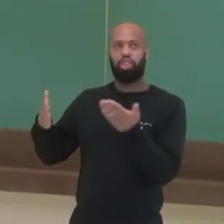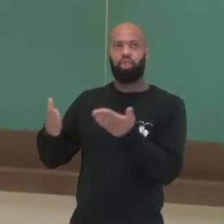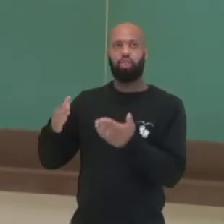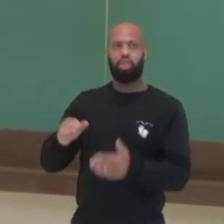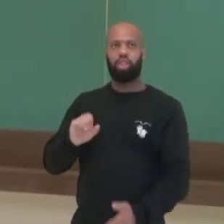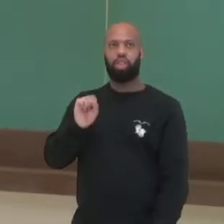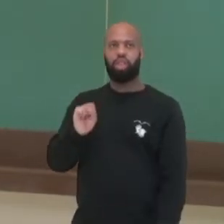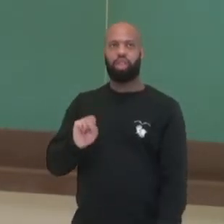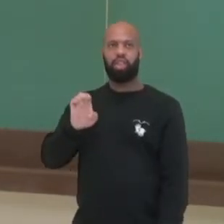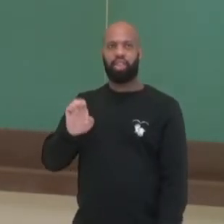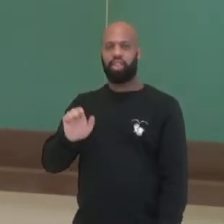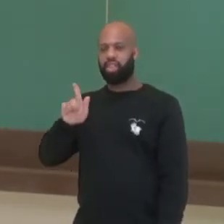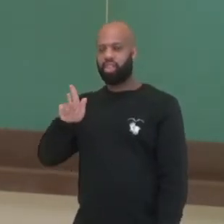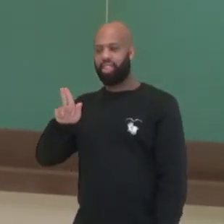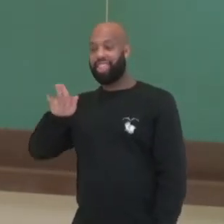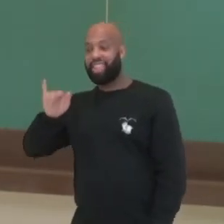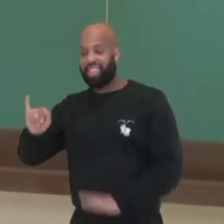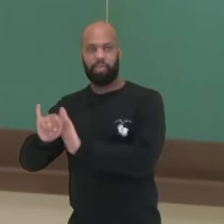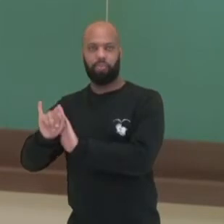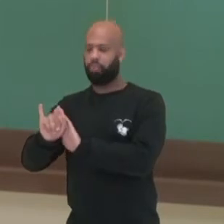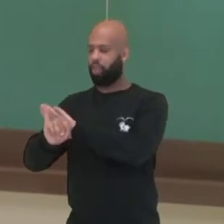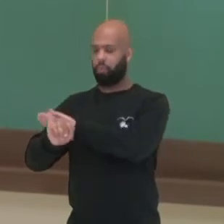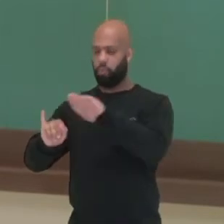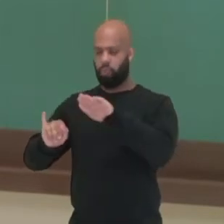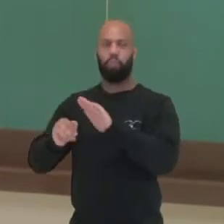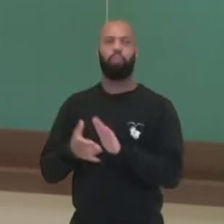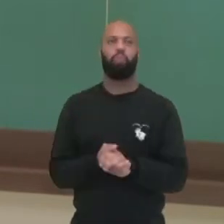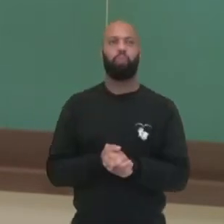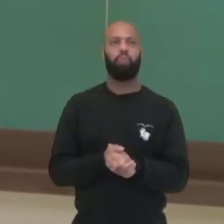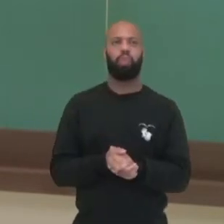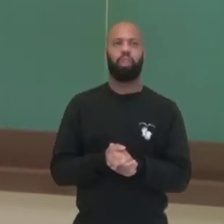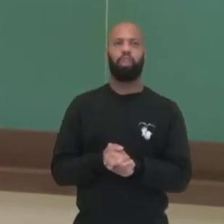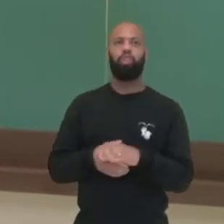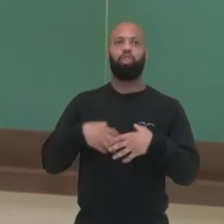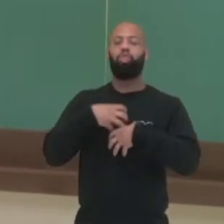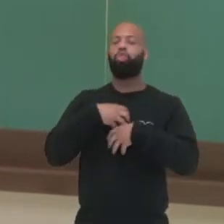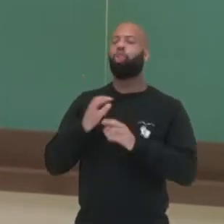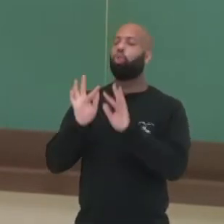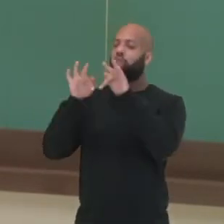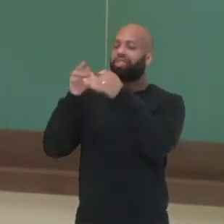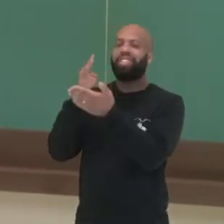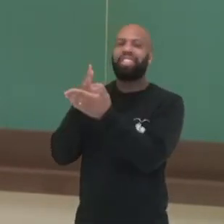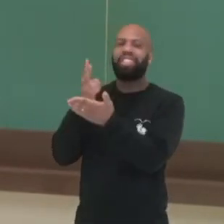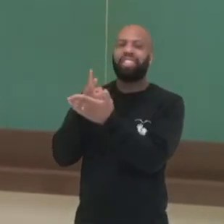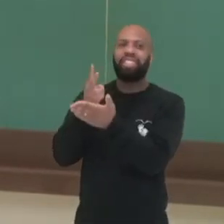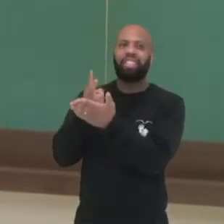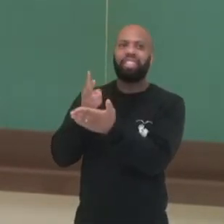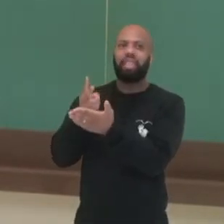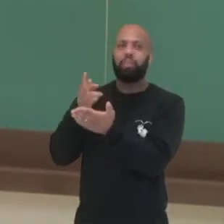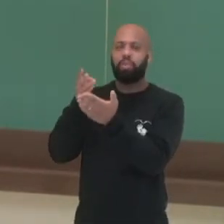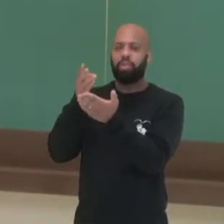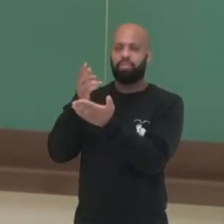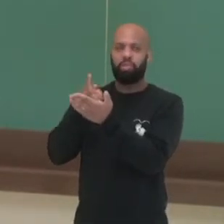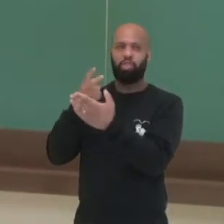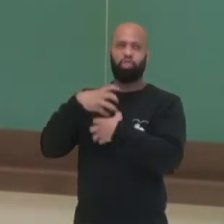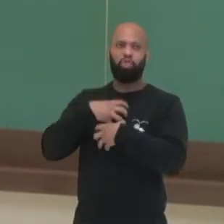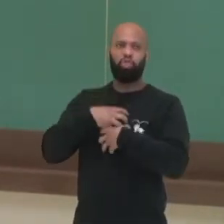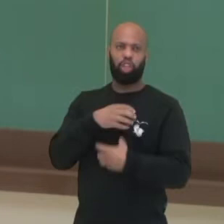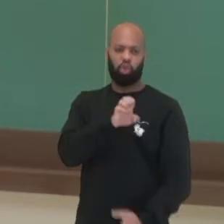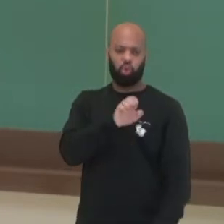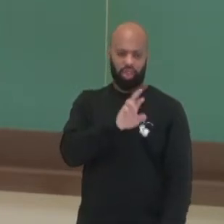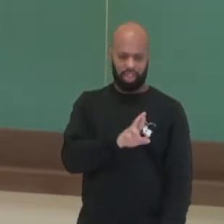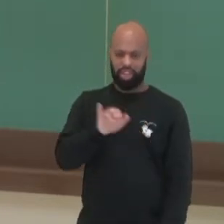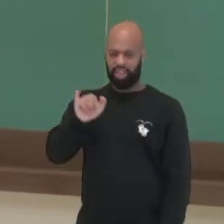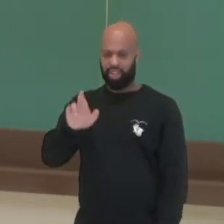radical. S, E, G, U. E a terminação eu coloco I, iste, io, imus, isteis,